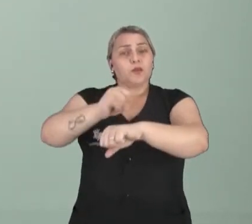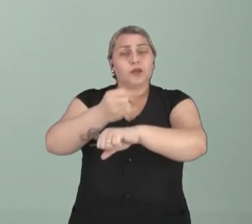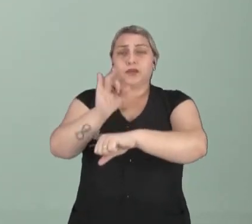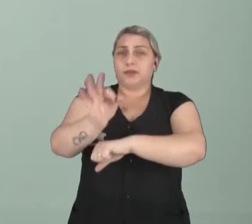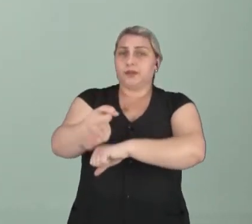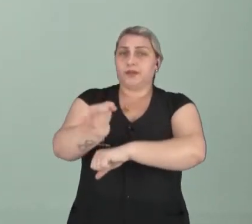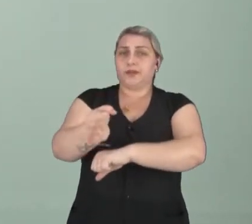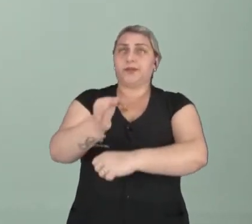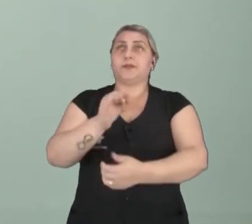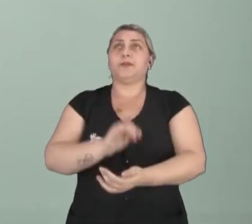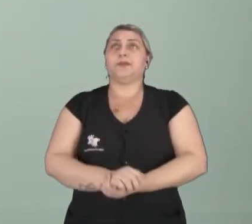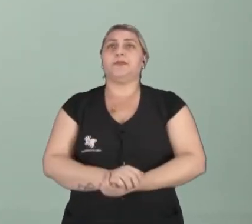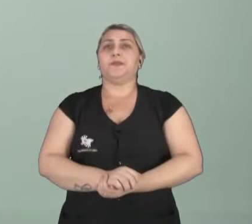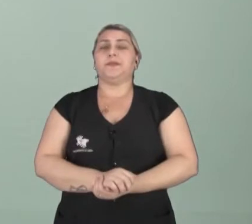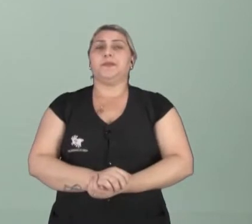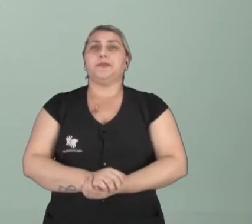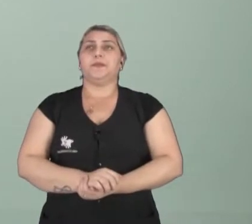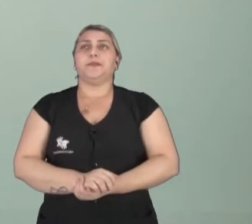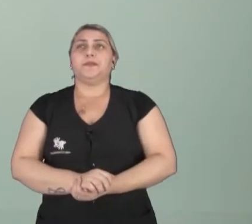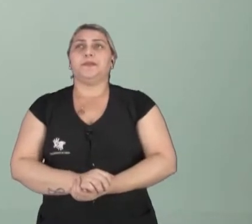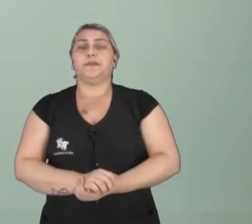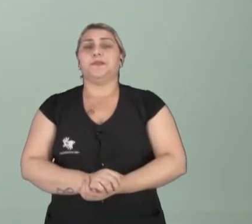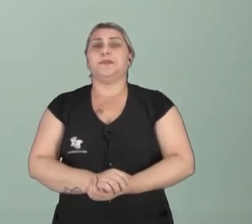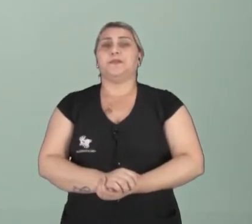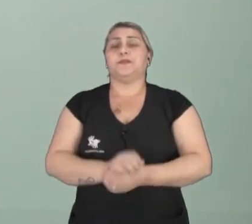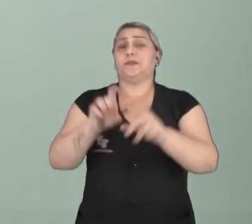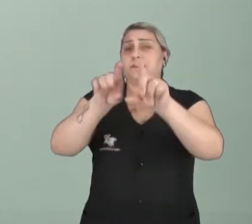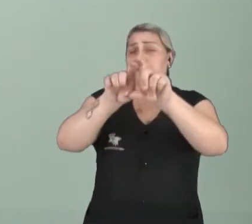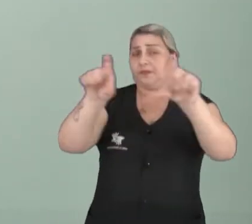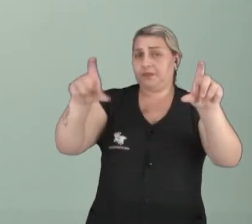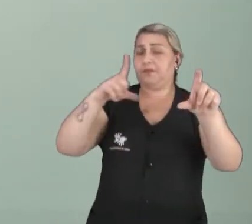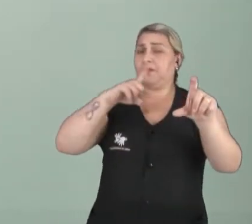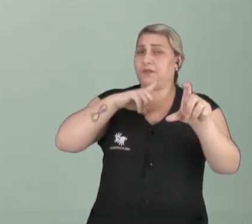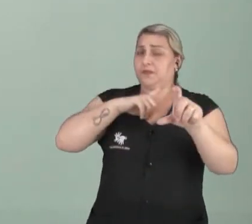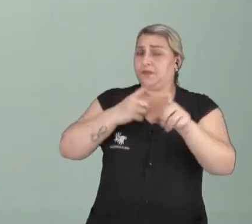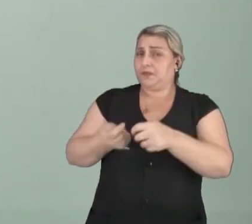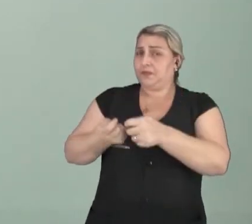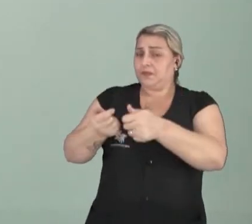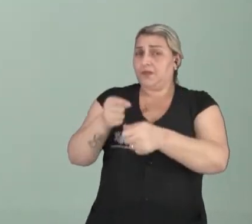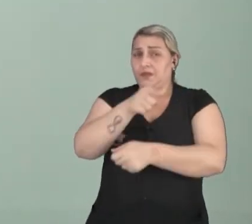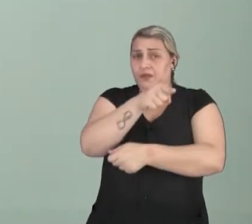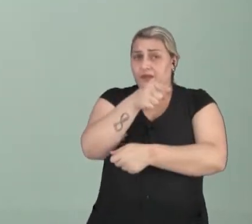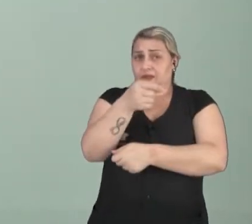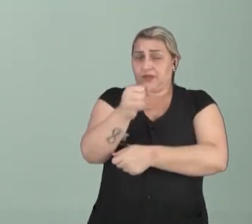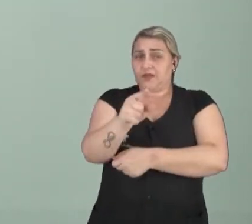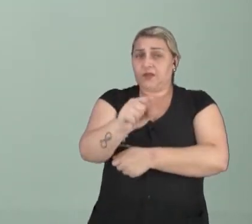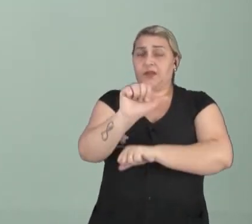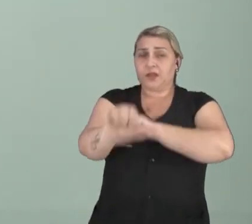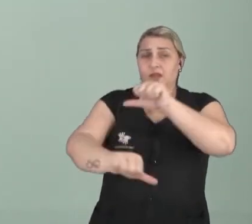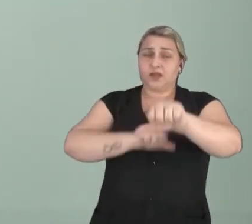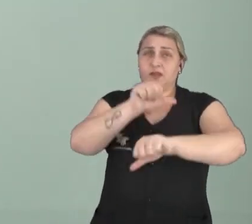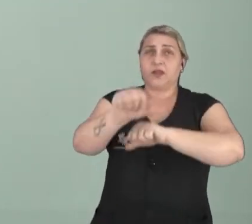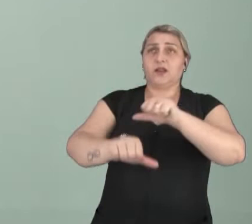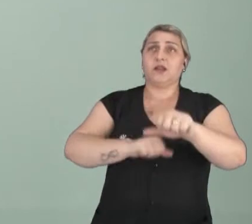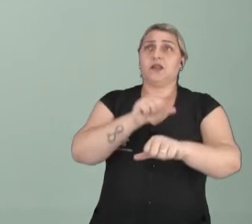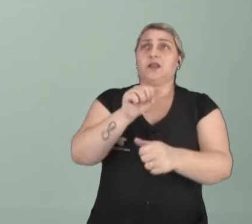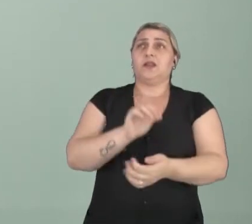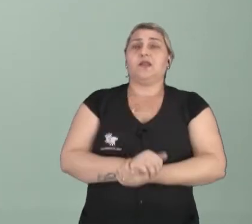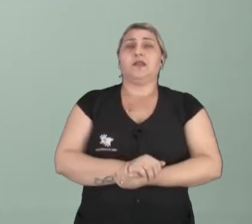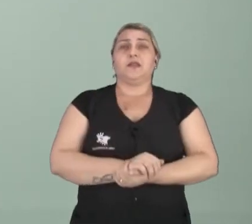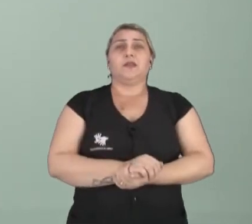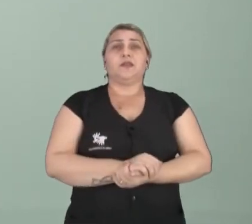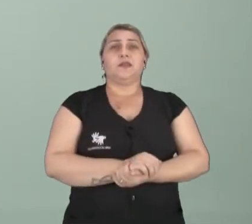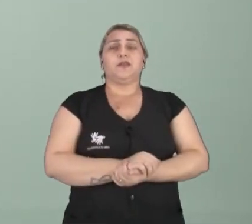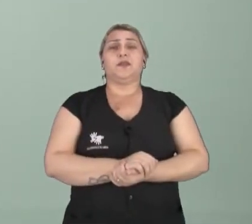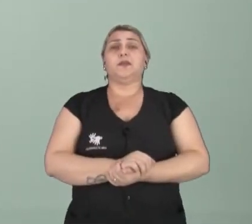tá certo? As orações, tem um macetezinho aí que eles dão, que é se você trocar